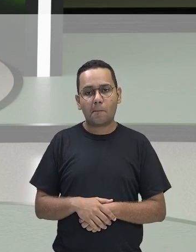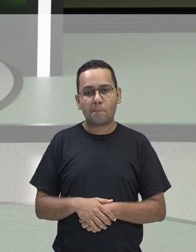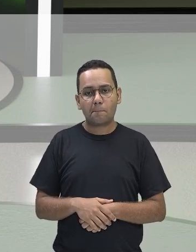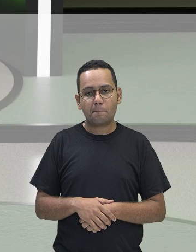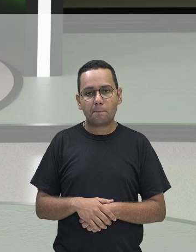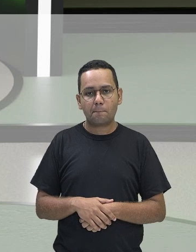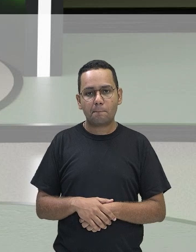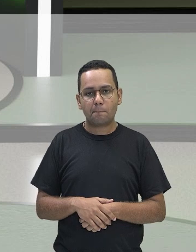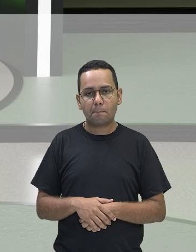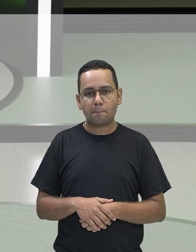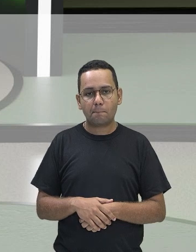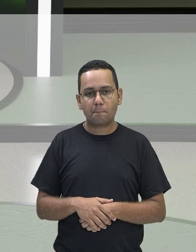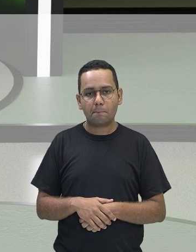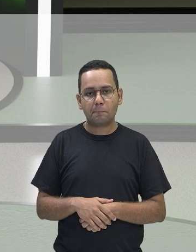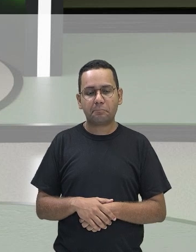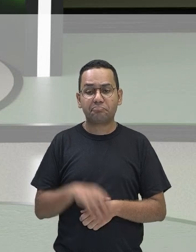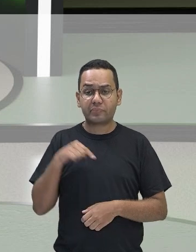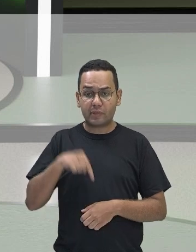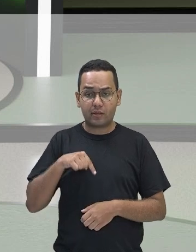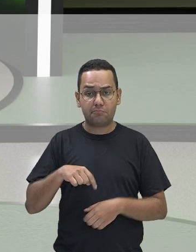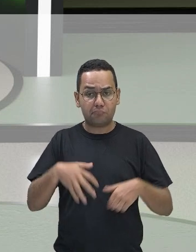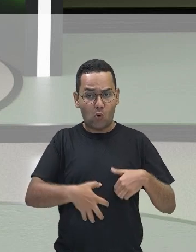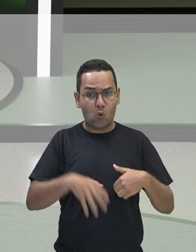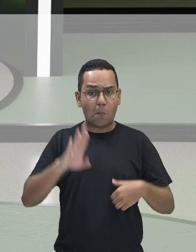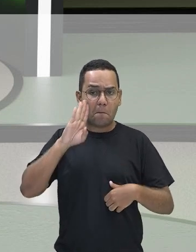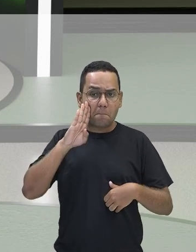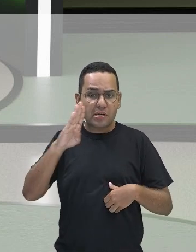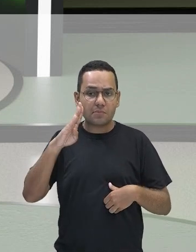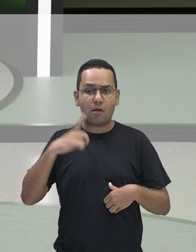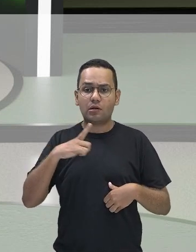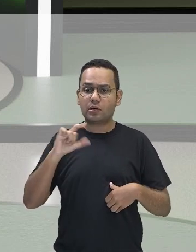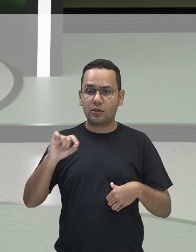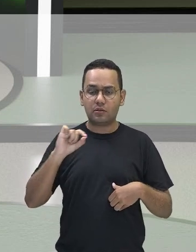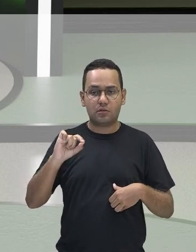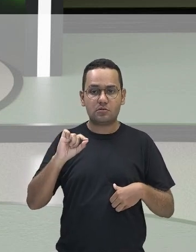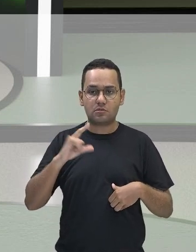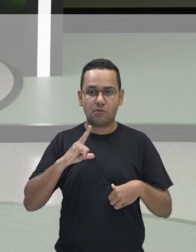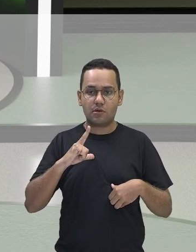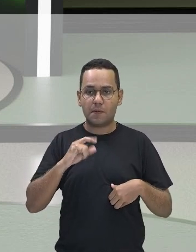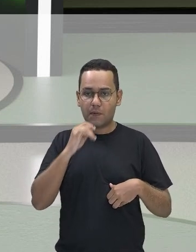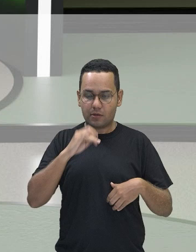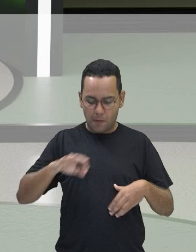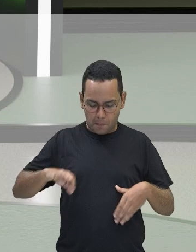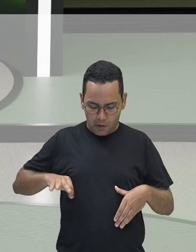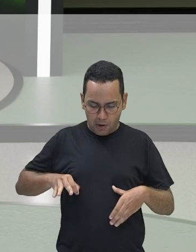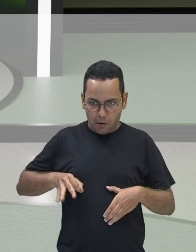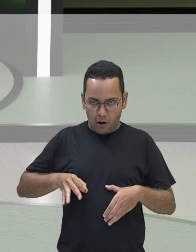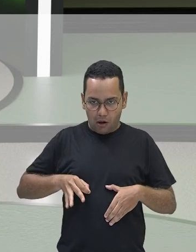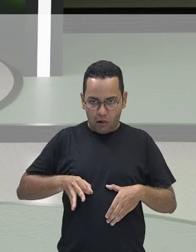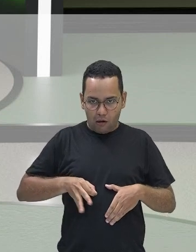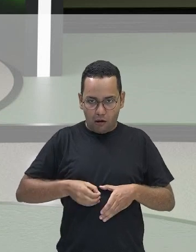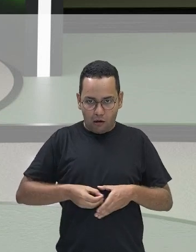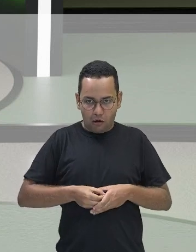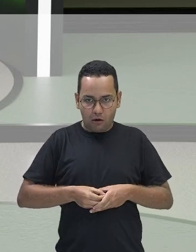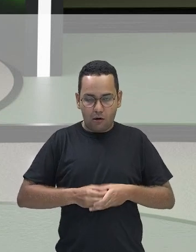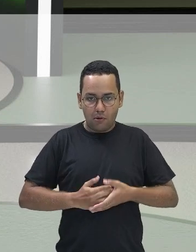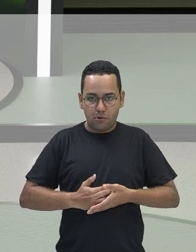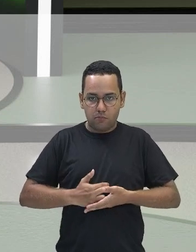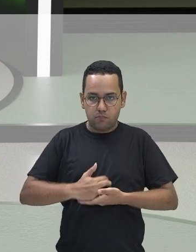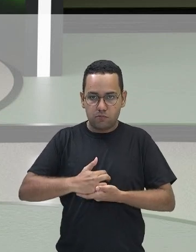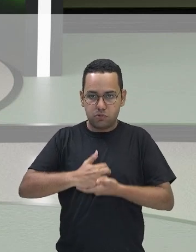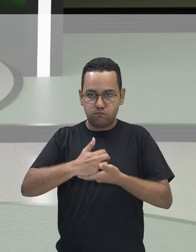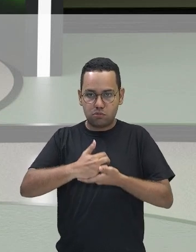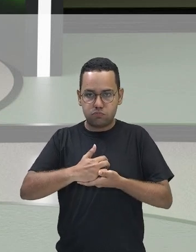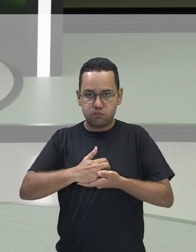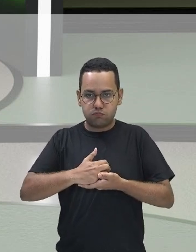órgão onde o embrião se implanta e se desenvolve durante a gravidez. Então a gente pode dizer que ele é o órgão mais importante